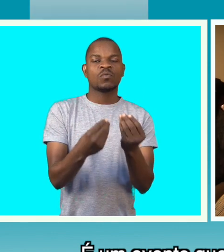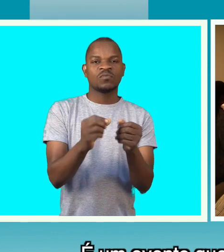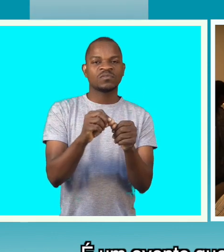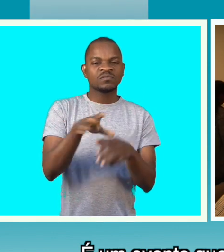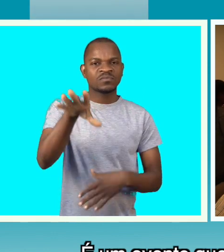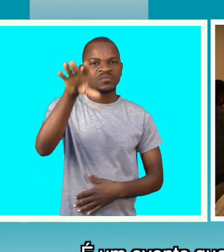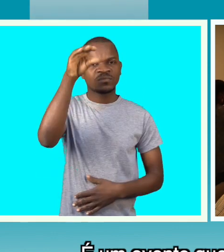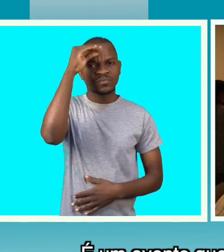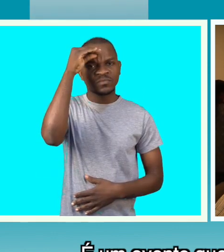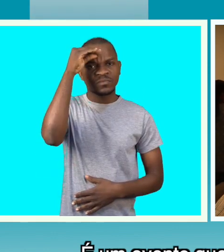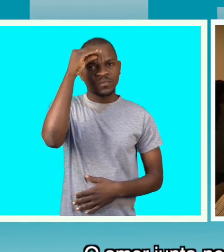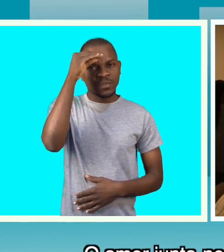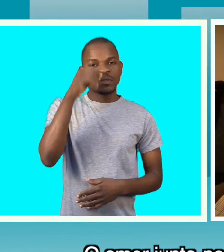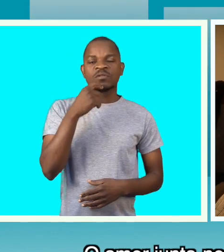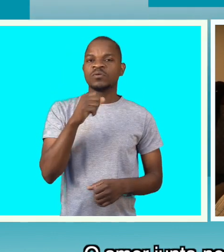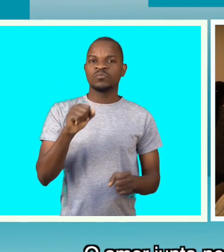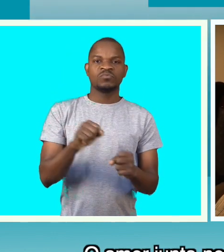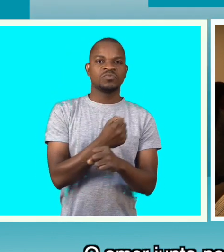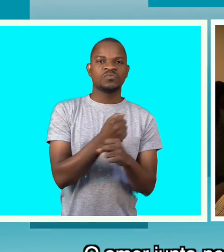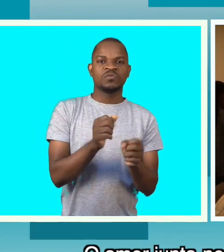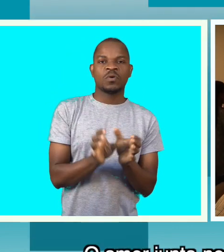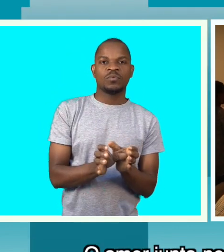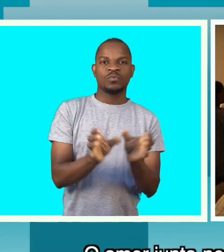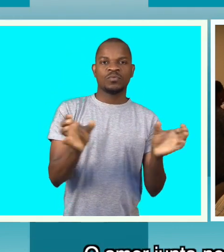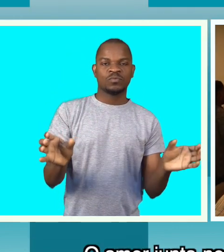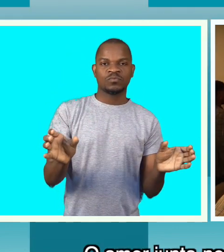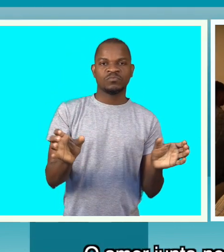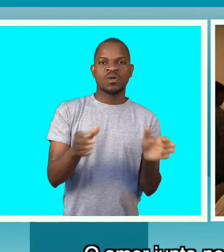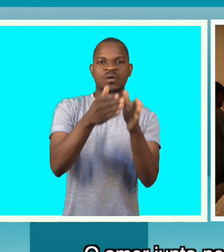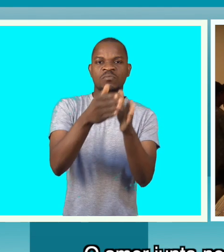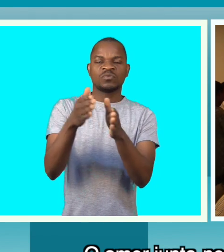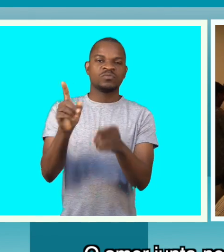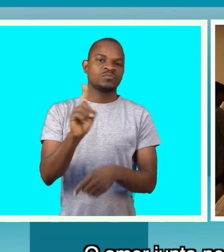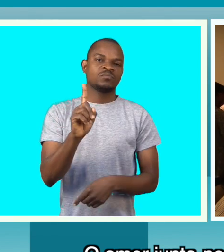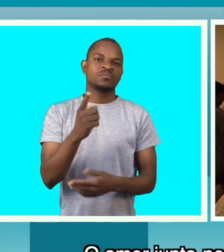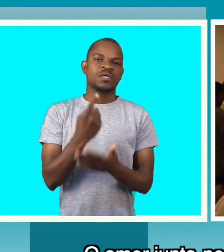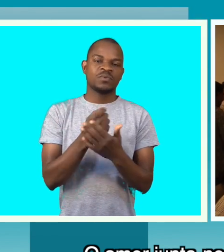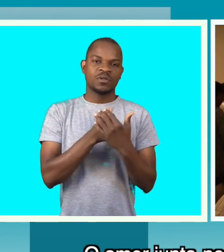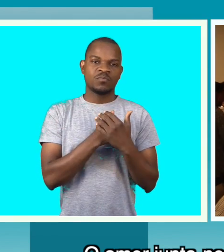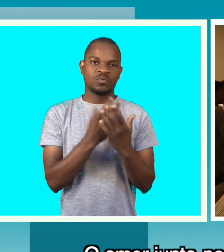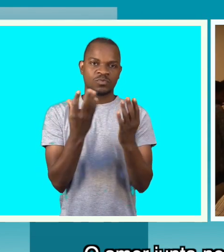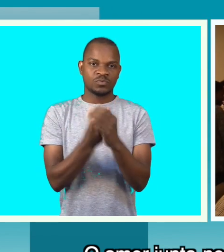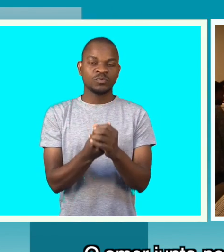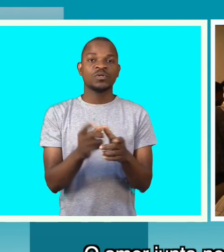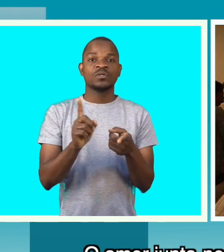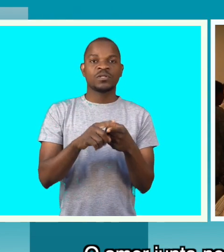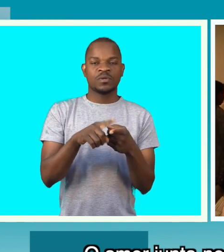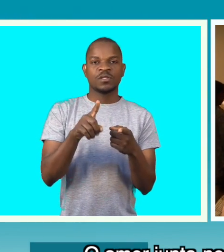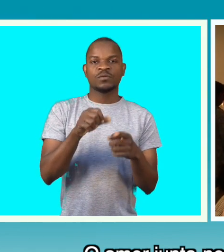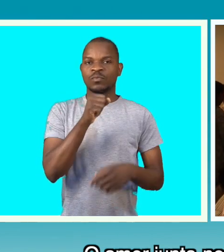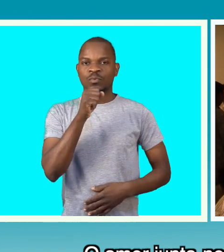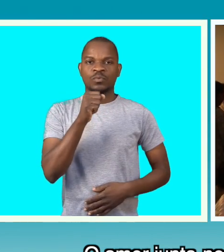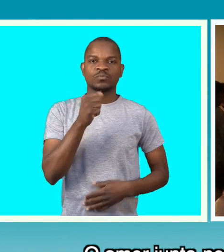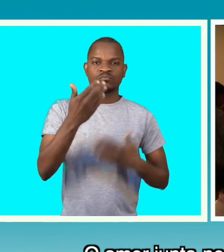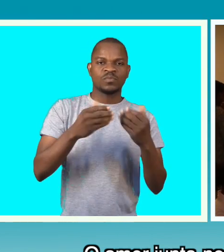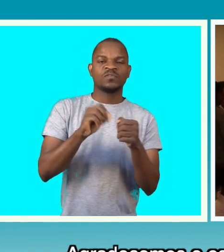que nos separa um do outro. Apenas o amor junta-nos e o evento faz isso, fez isso. A Enia Lipanga nos deu-se a oportunidade